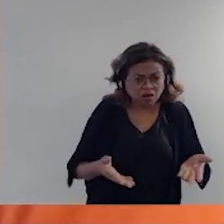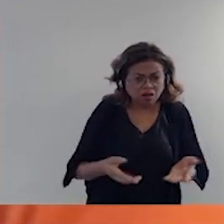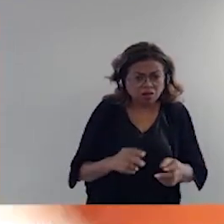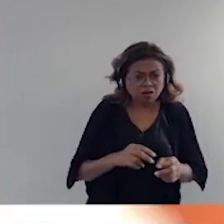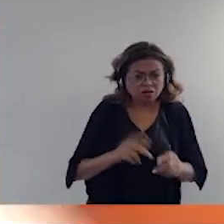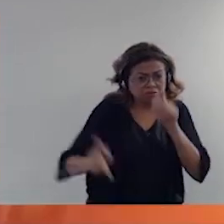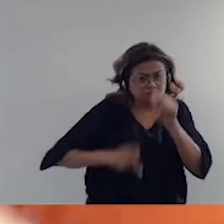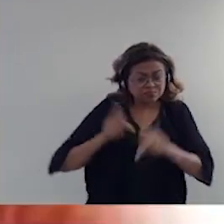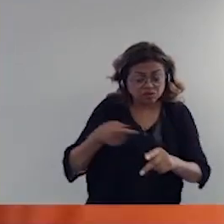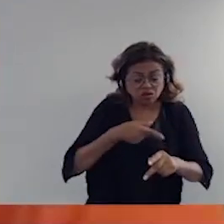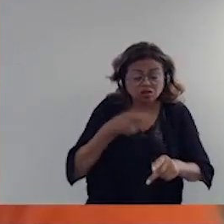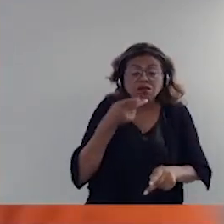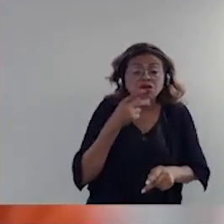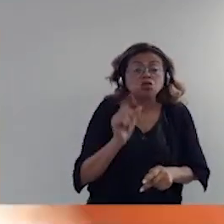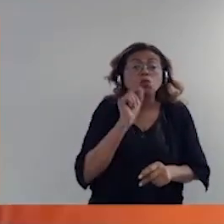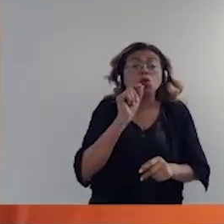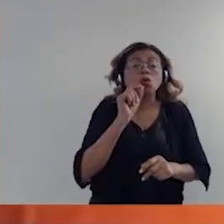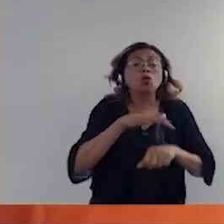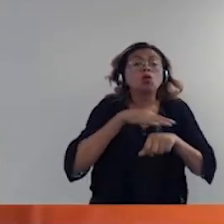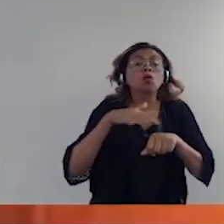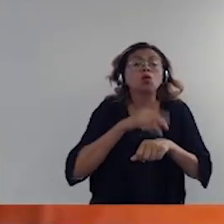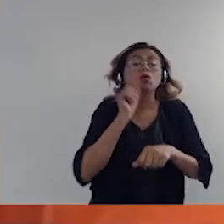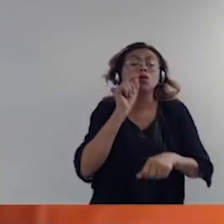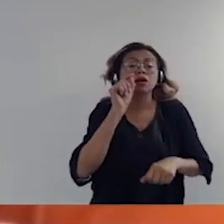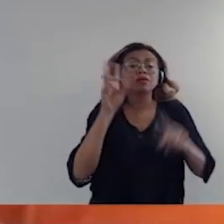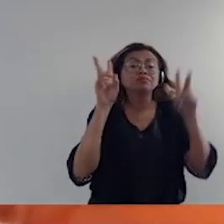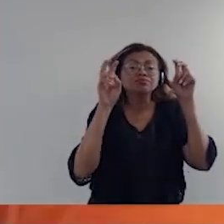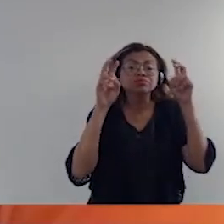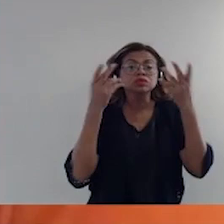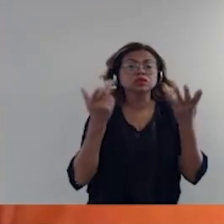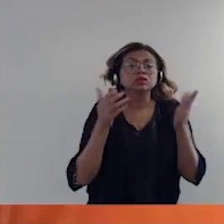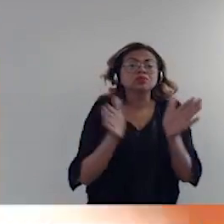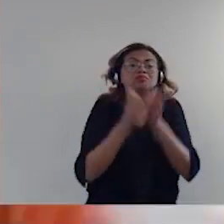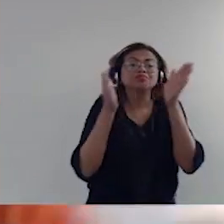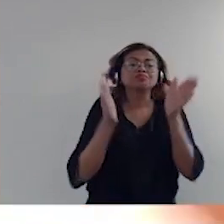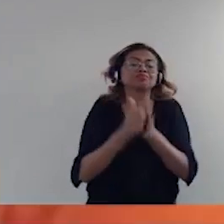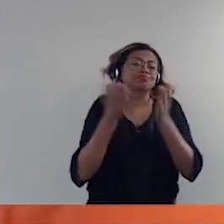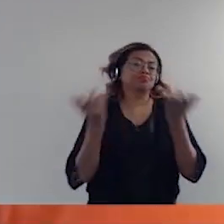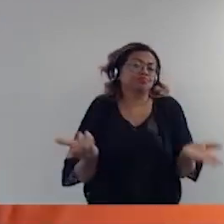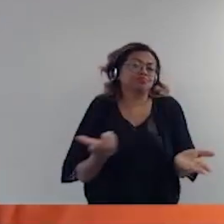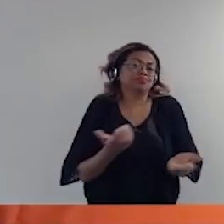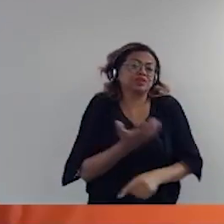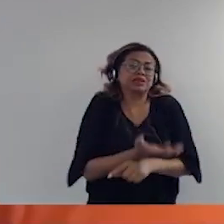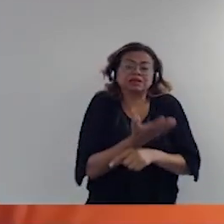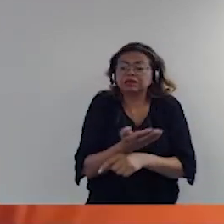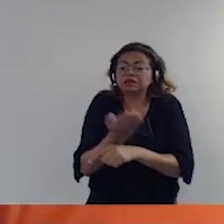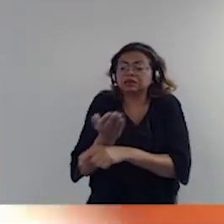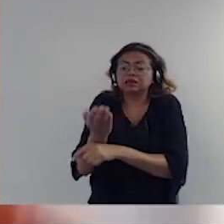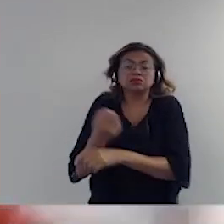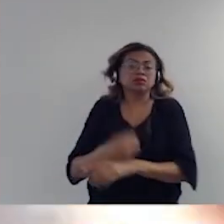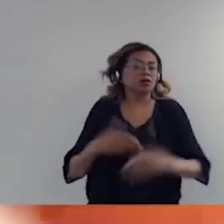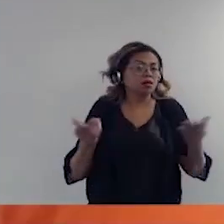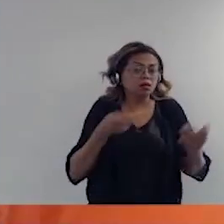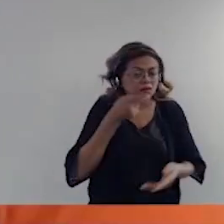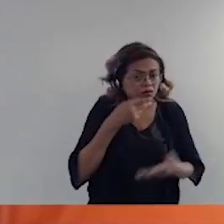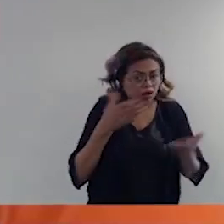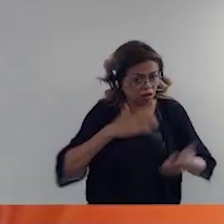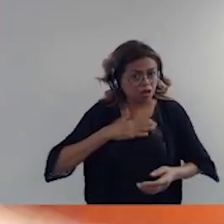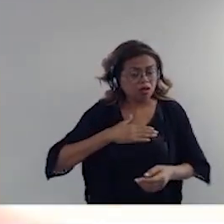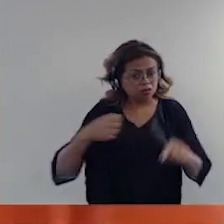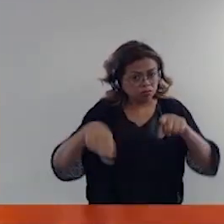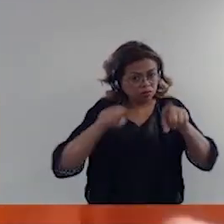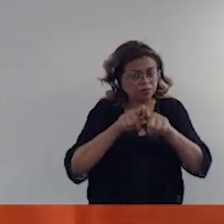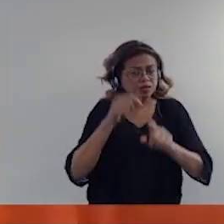estamos falando. Então, é uma vingança, e aí eu sou professora de Direito Administrativo também, e eu digo para os meus